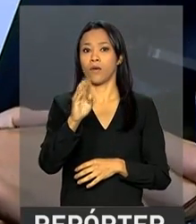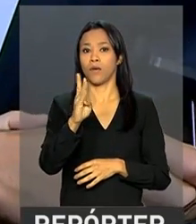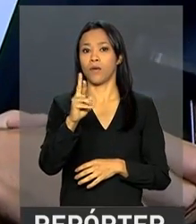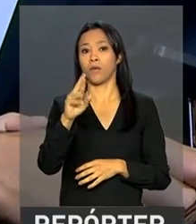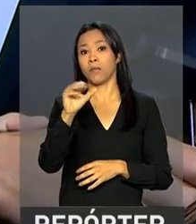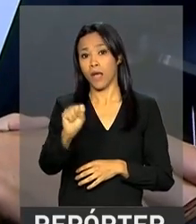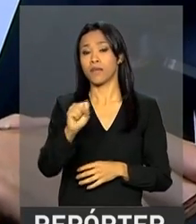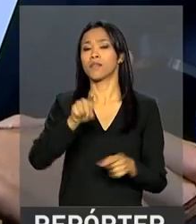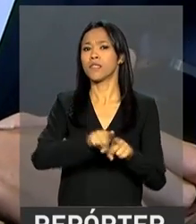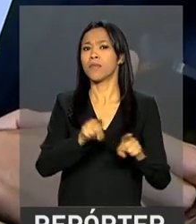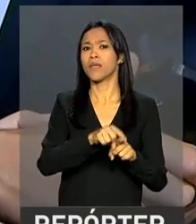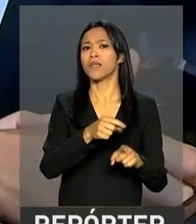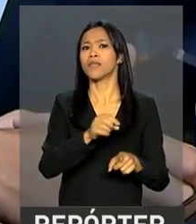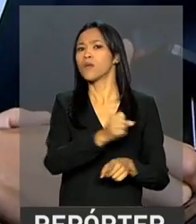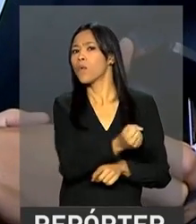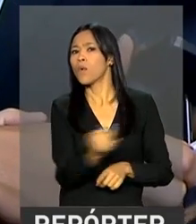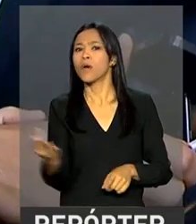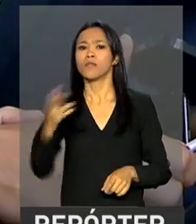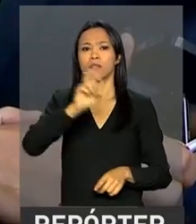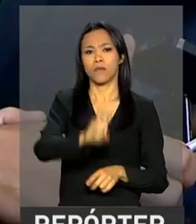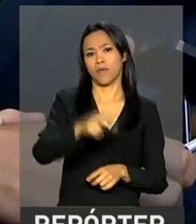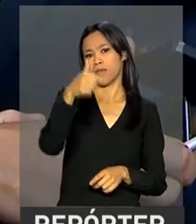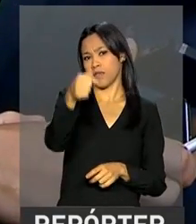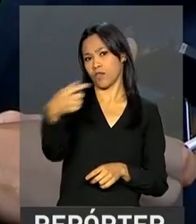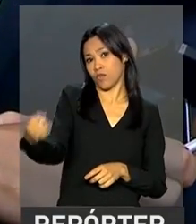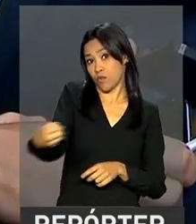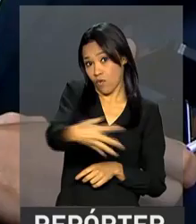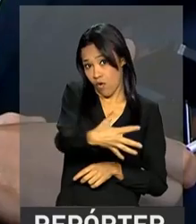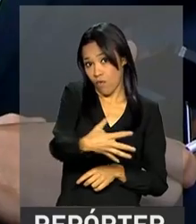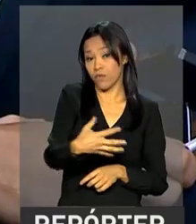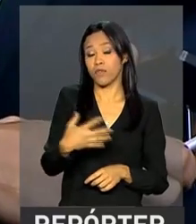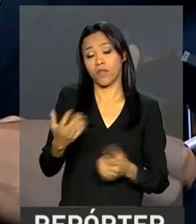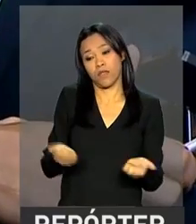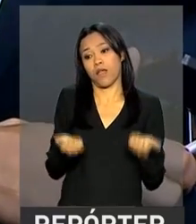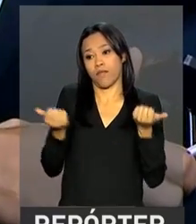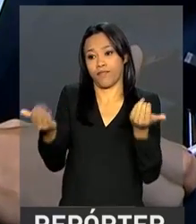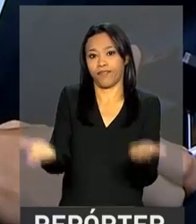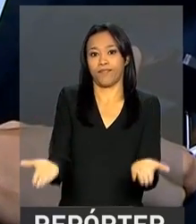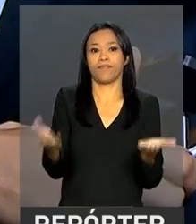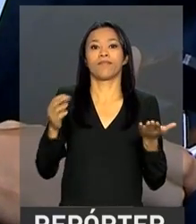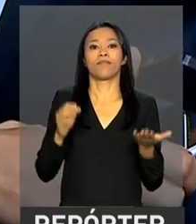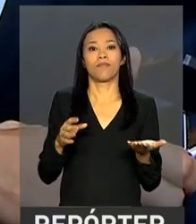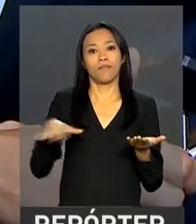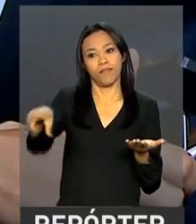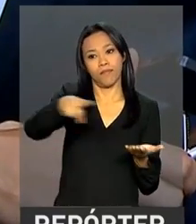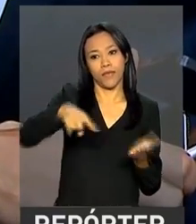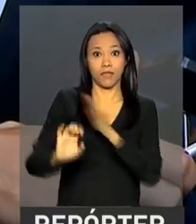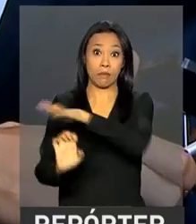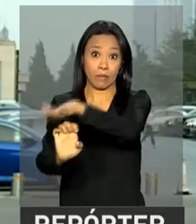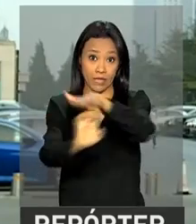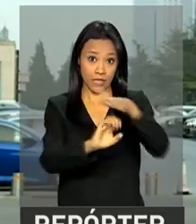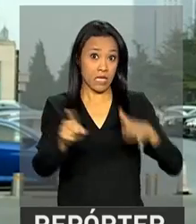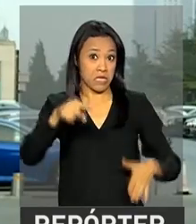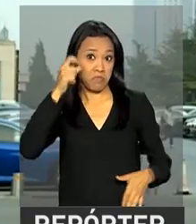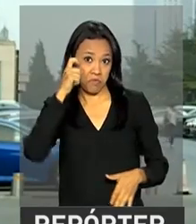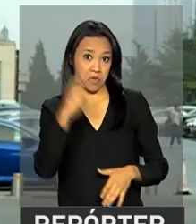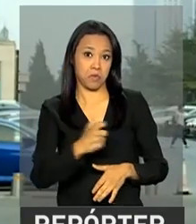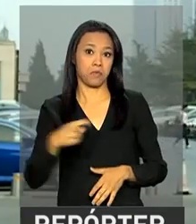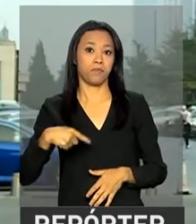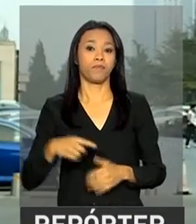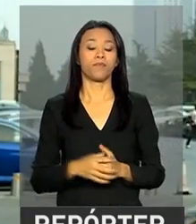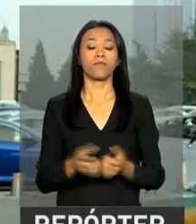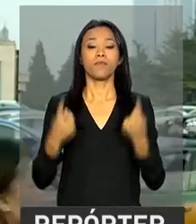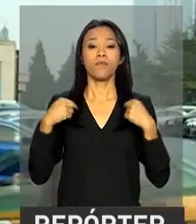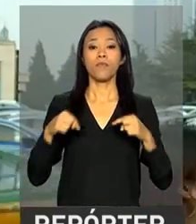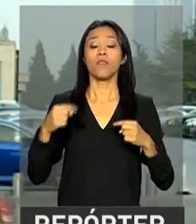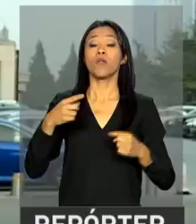57 novos setores que estão colocados à disposição da iniciativa privada. Todos eles revelaram interesse. O ministro